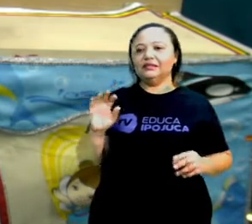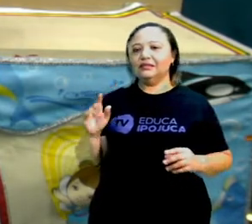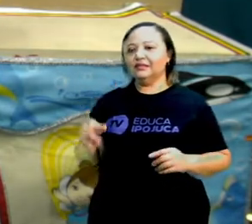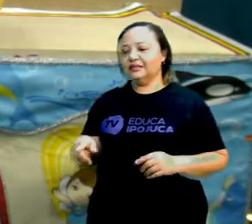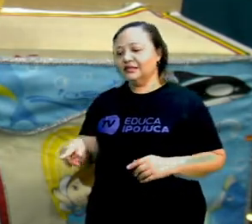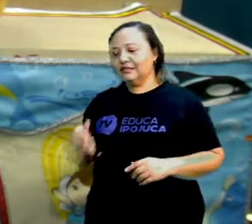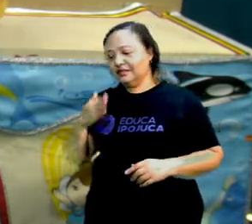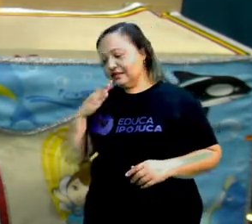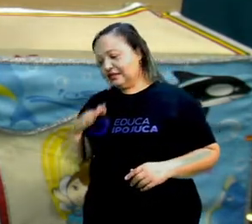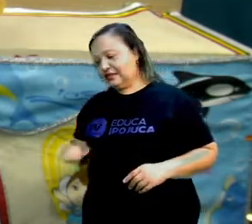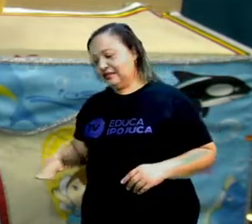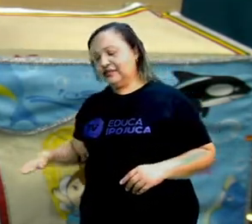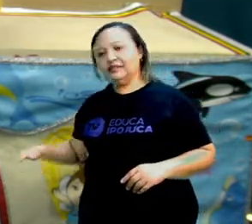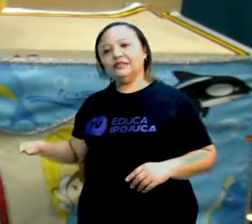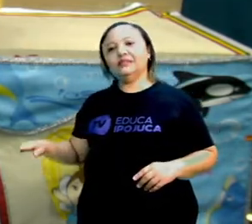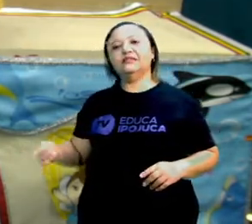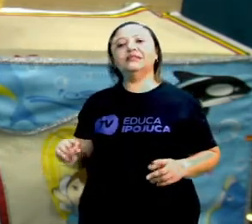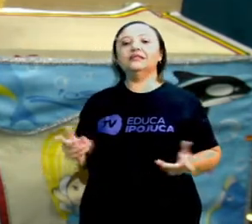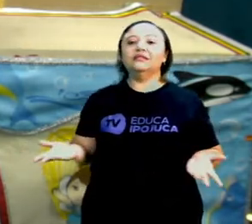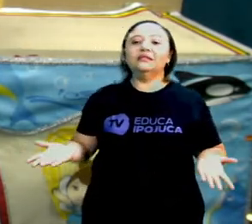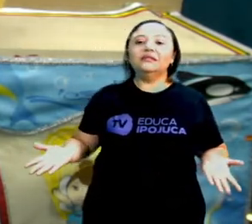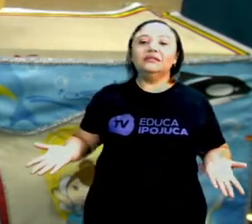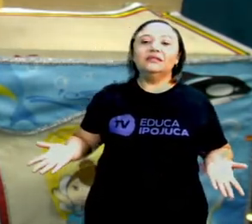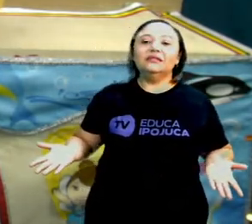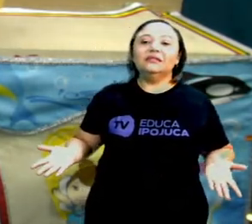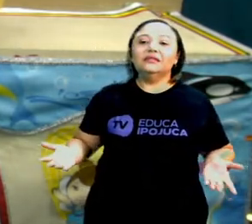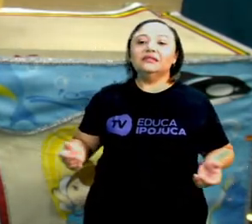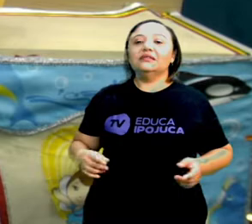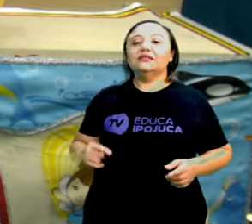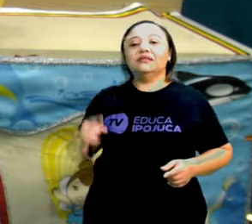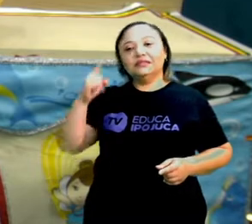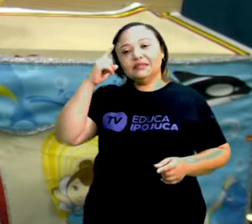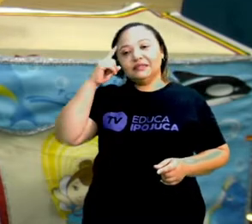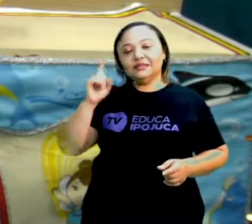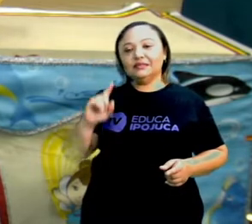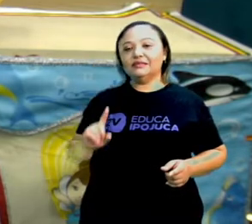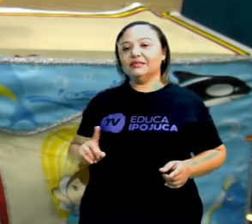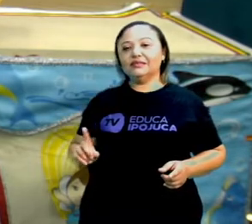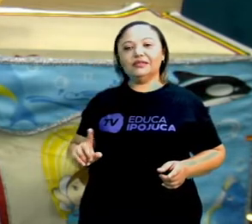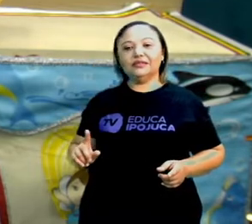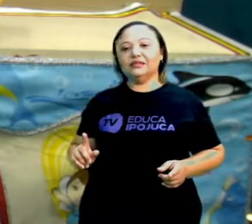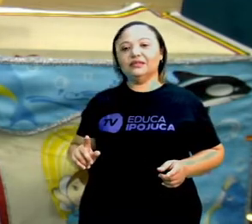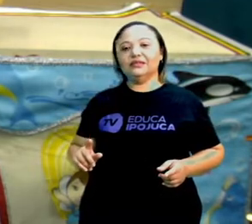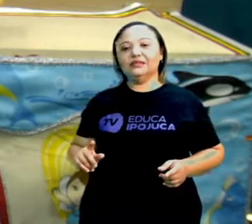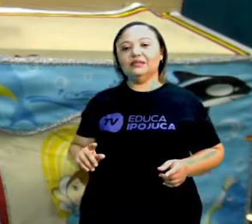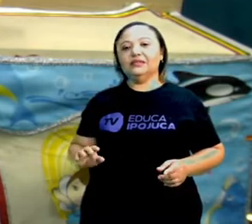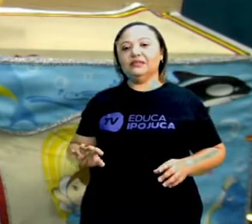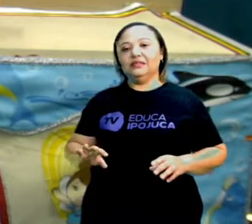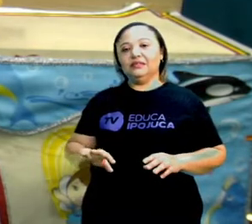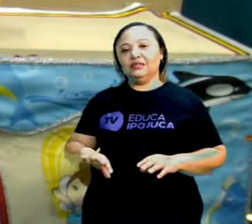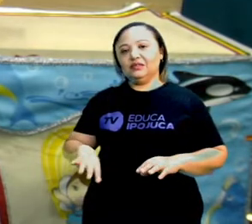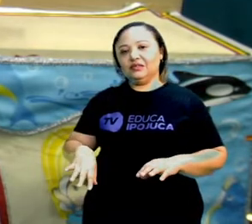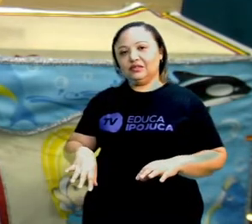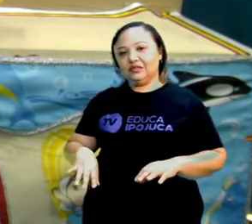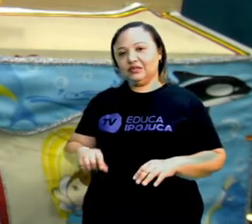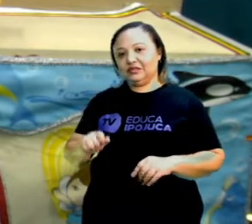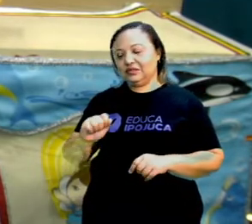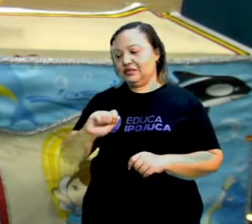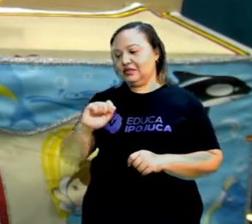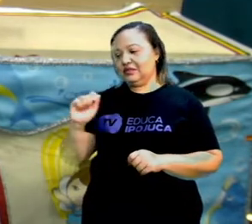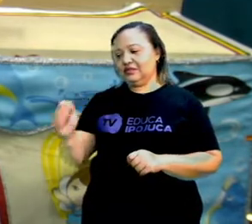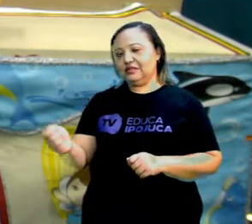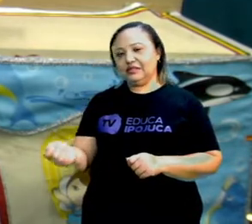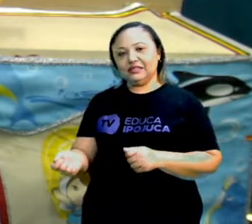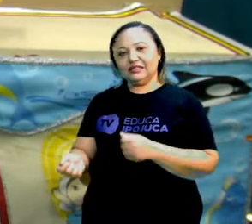são anões. Não. Mas mesmo assim, ela não se importou com aquela aparência. Ela passou os